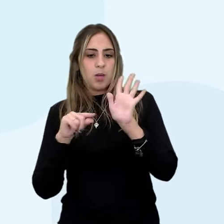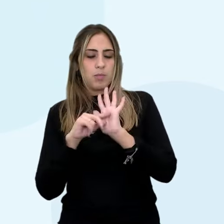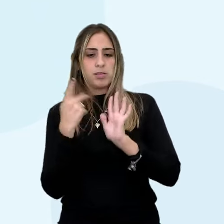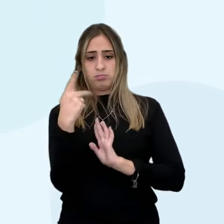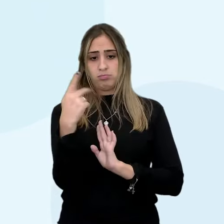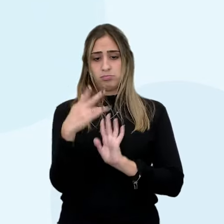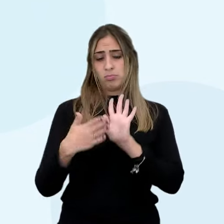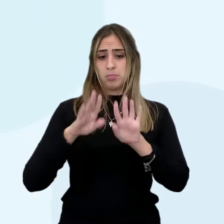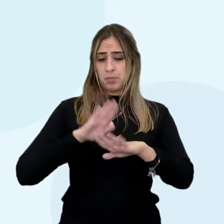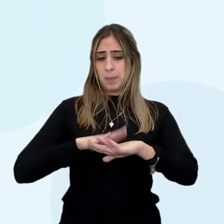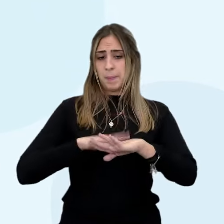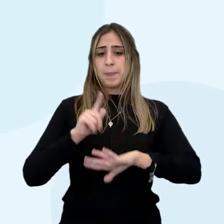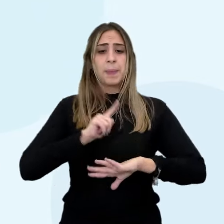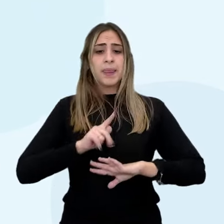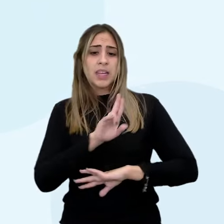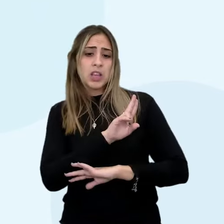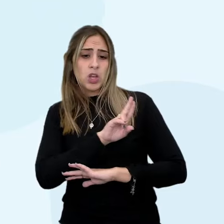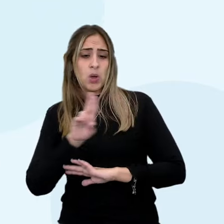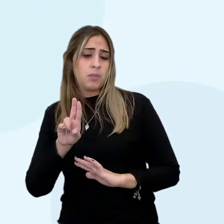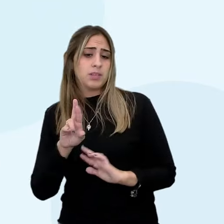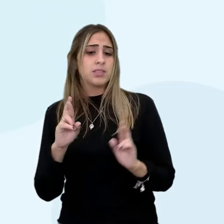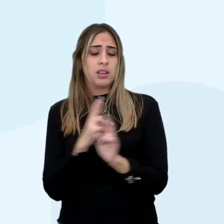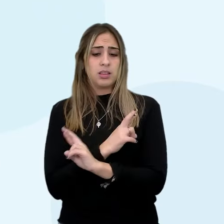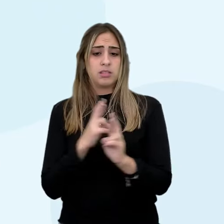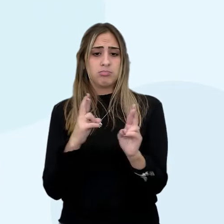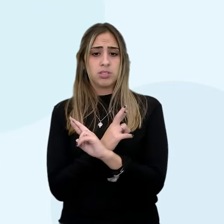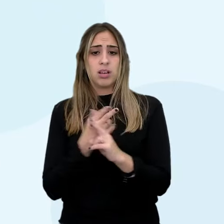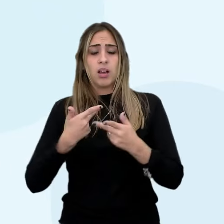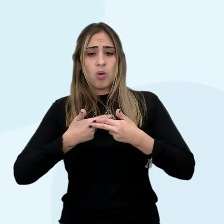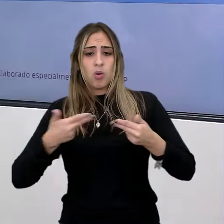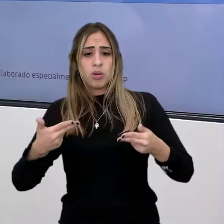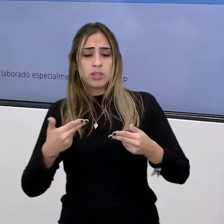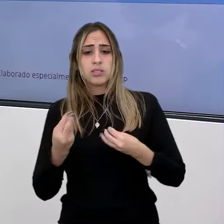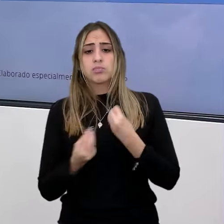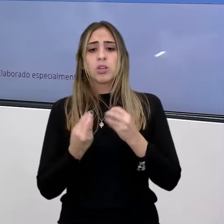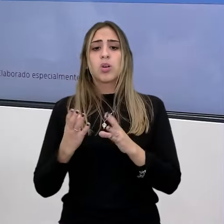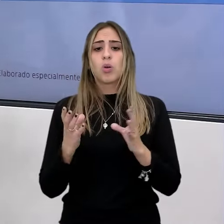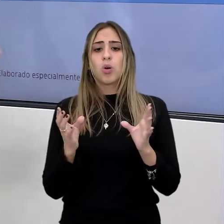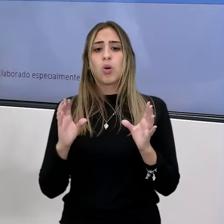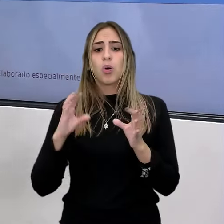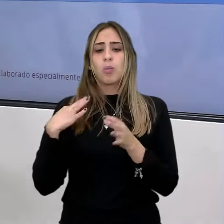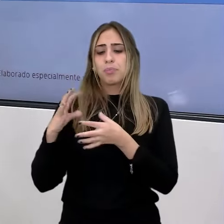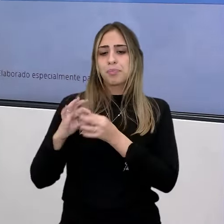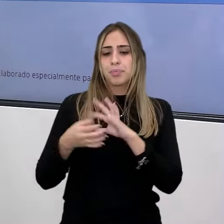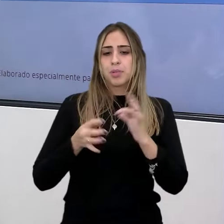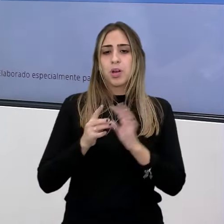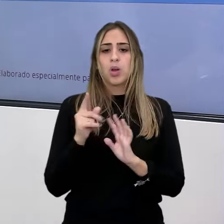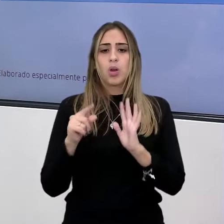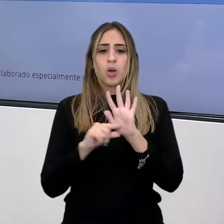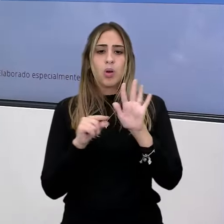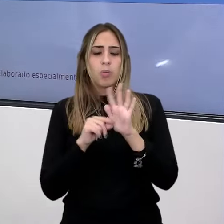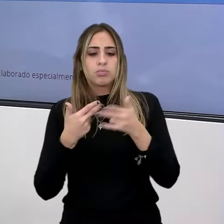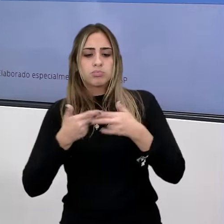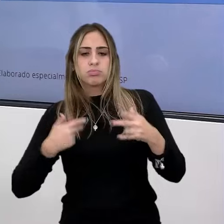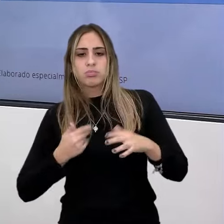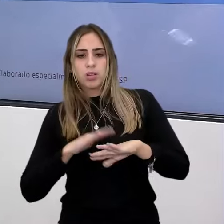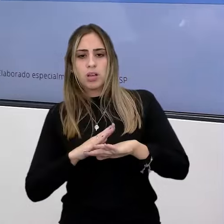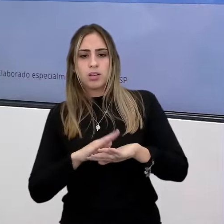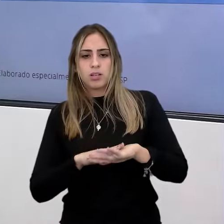dele tem nomes relacionados a elementos das composições musicais ele tem obra chamadas composições